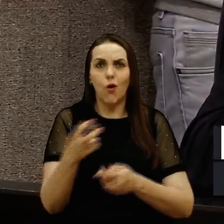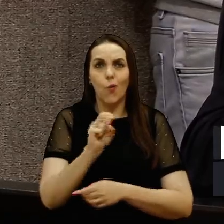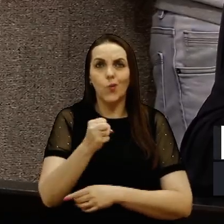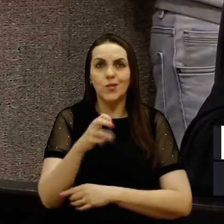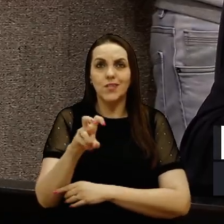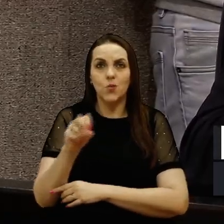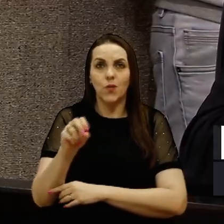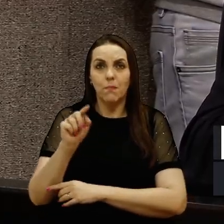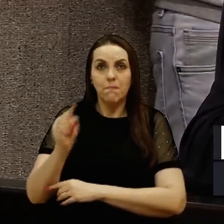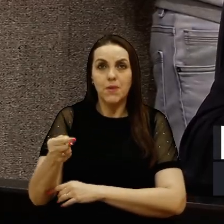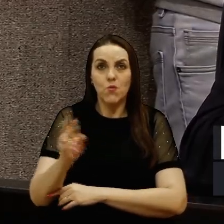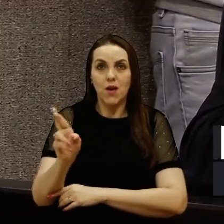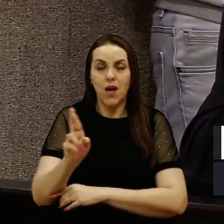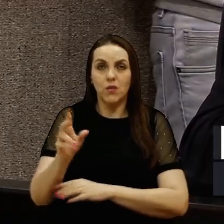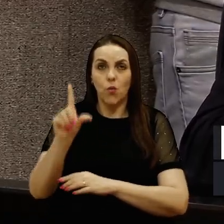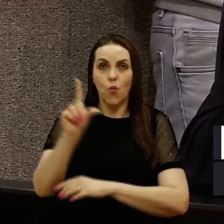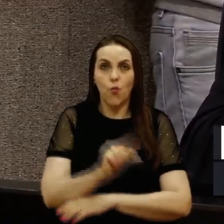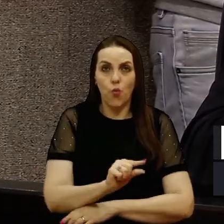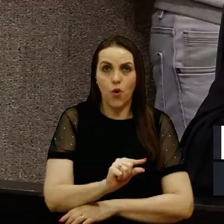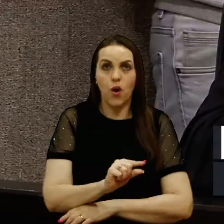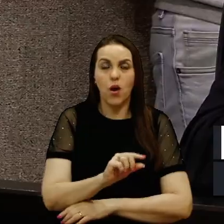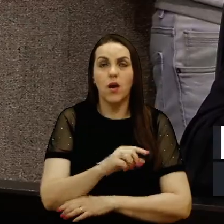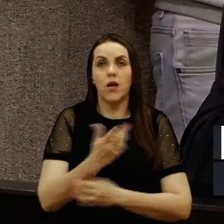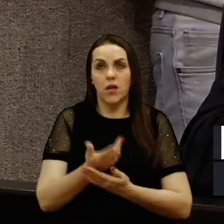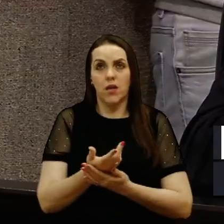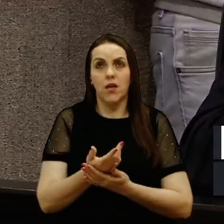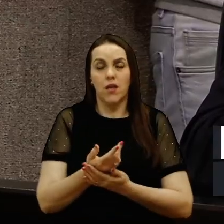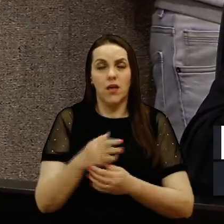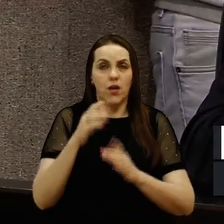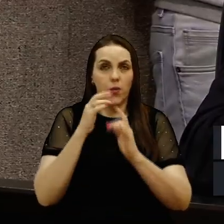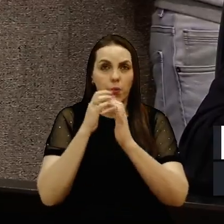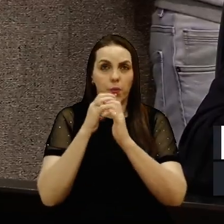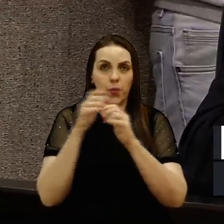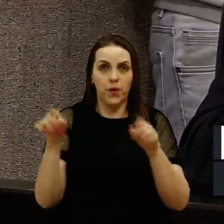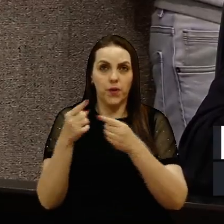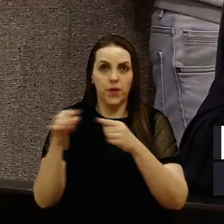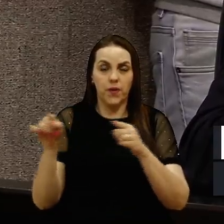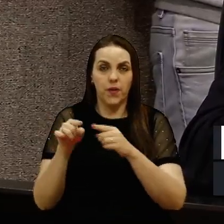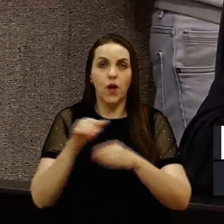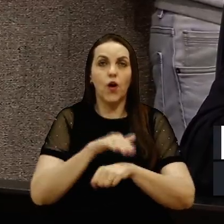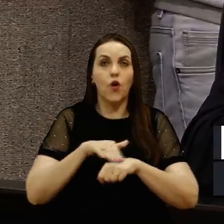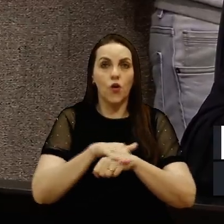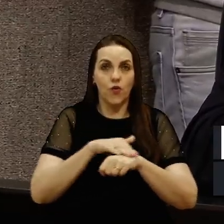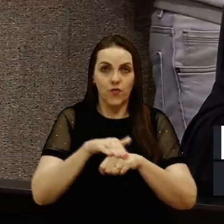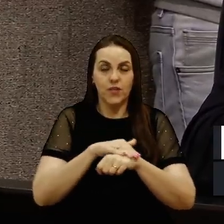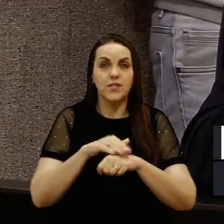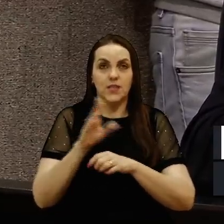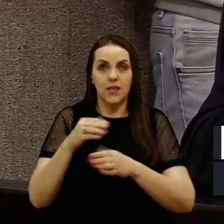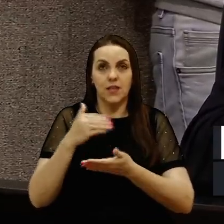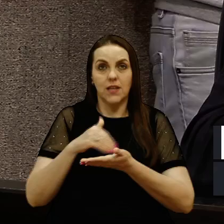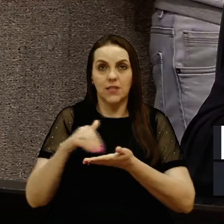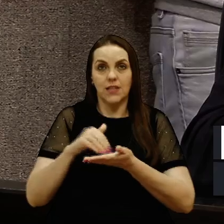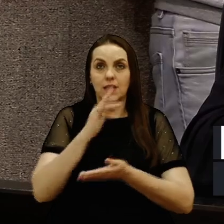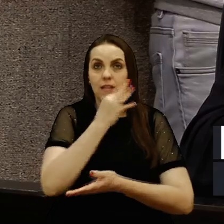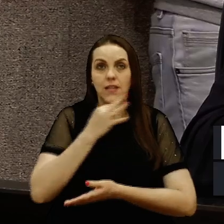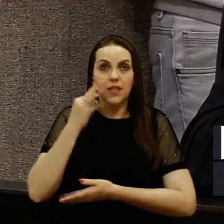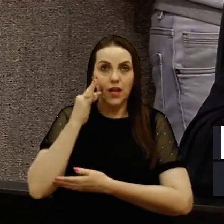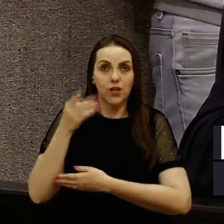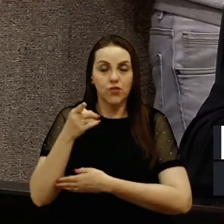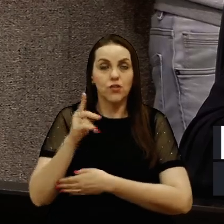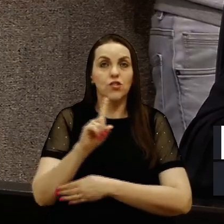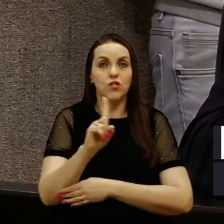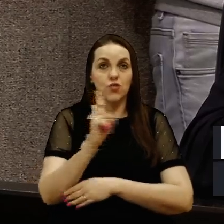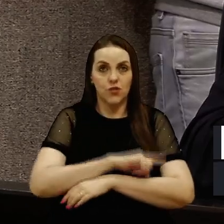para R$600 mil à Orquestra Municipal de Sopros. Conversei com a secretária Tatiane, se colocou à disposição, agora dia 16 tem uma reunião marcada junto